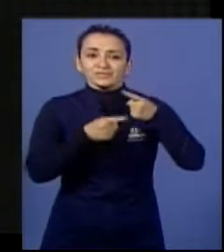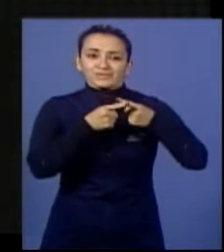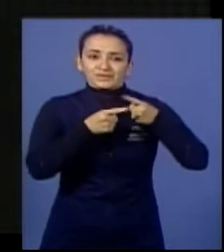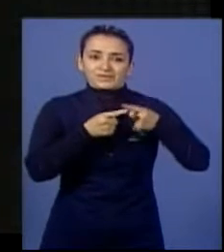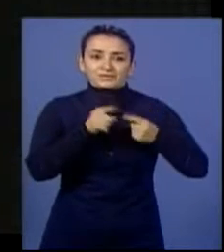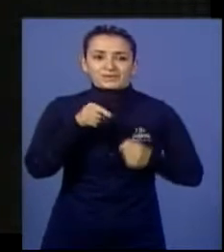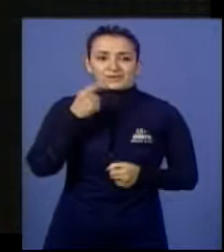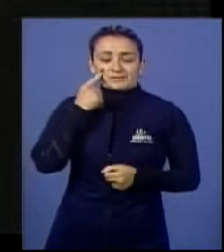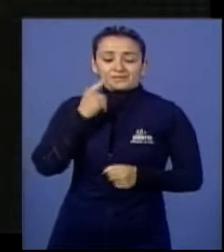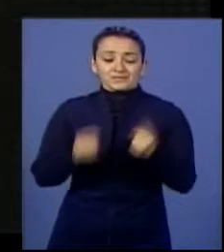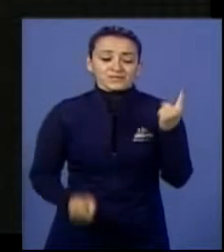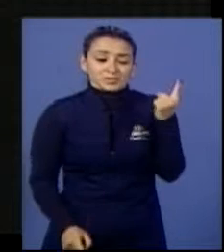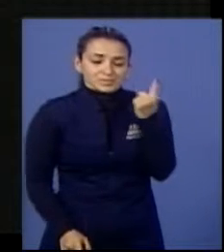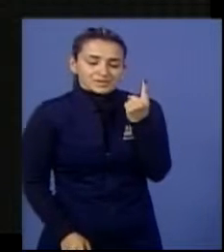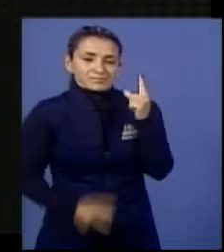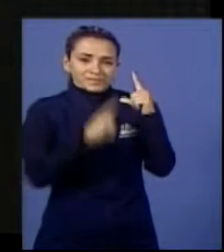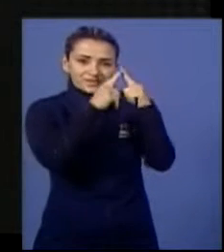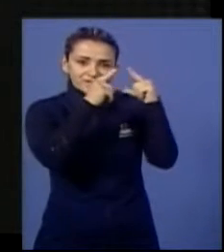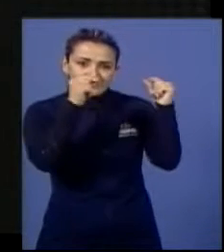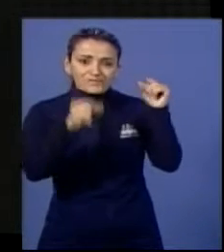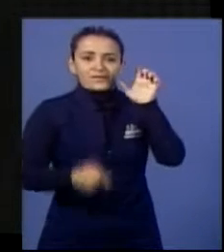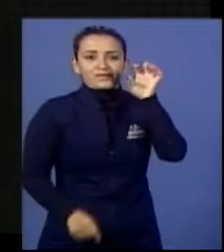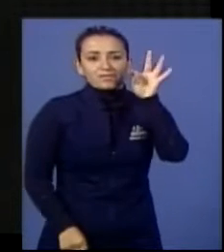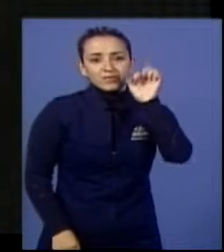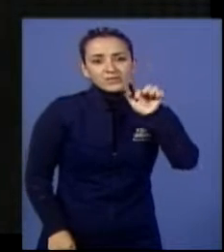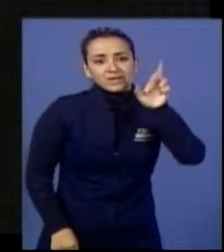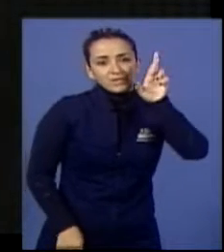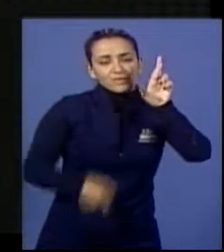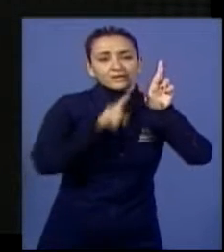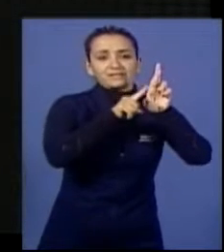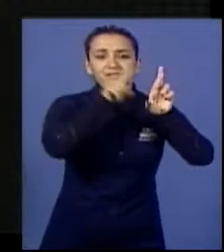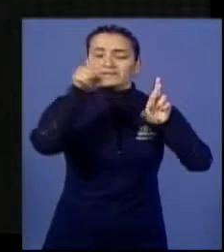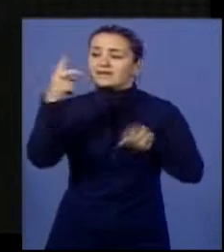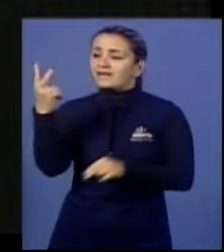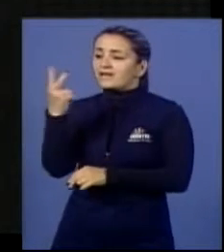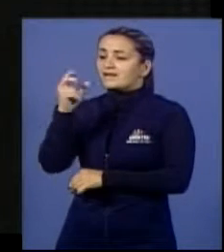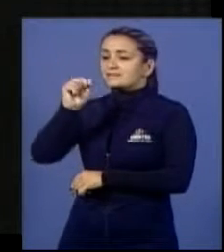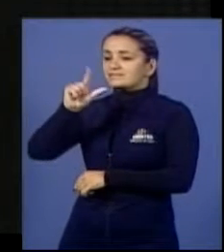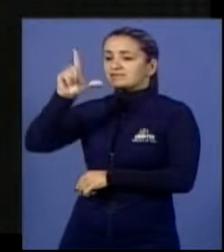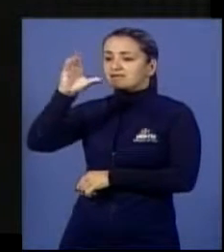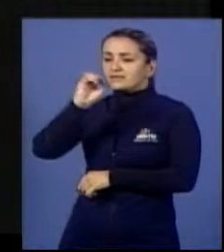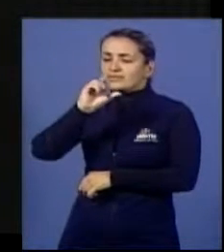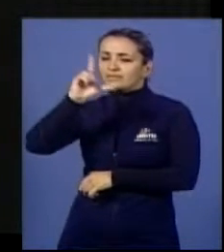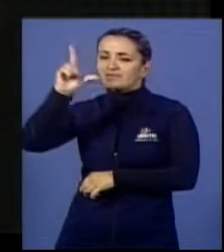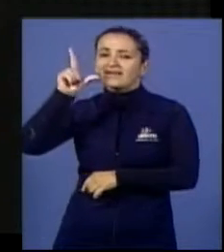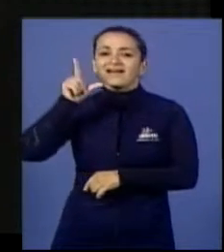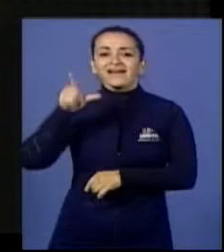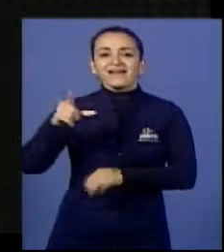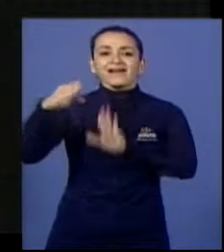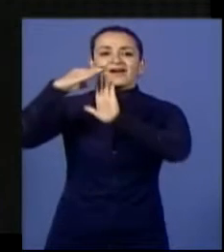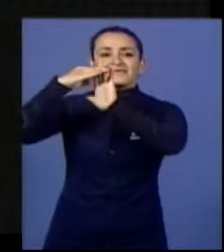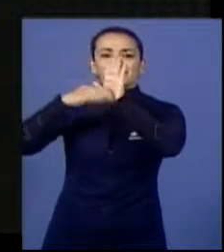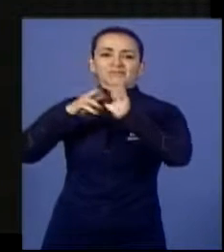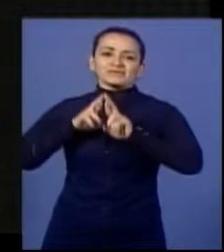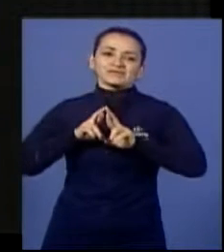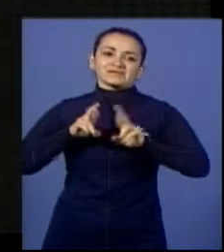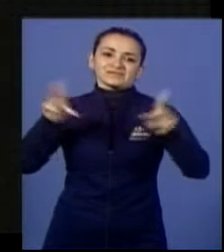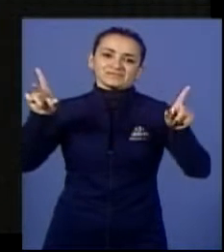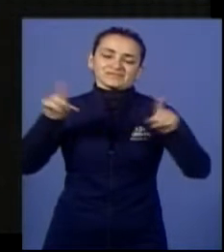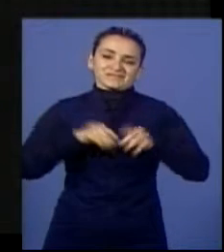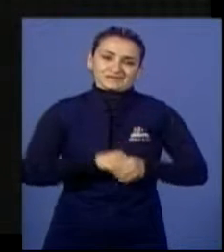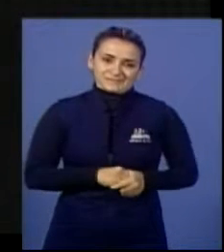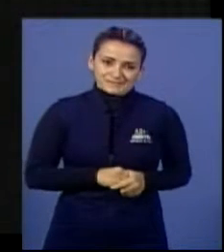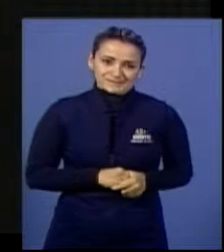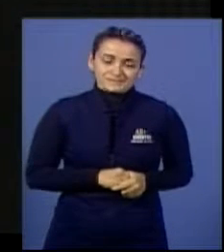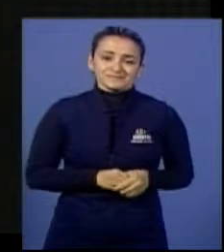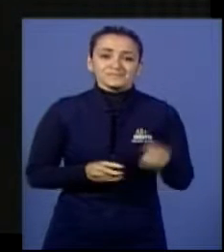éter e este outro aqui é um álcool. Então, a função deles é diferente. Então, eles são isômeros de função. A isomeria